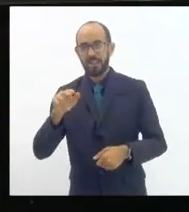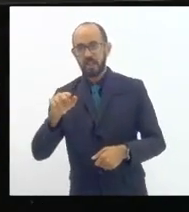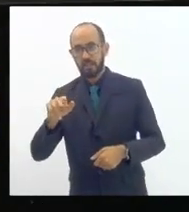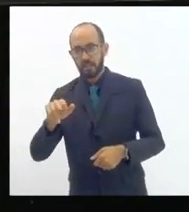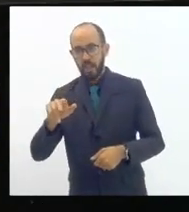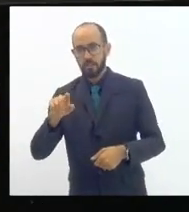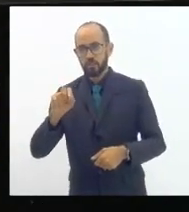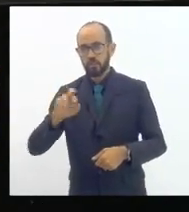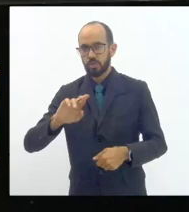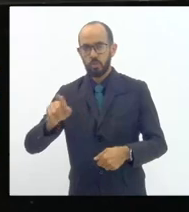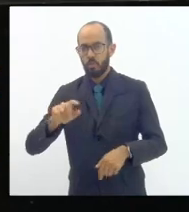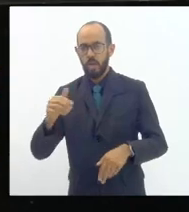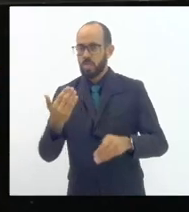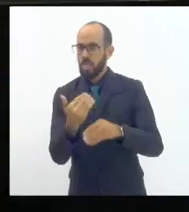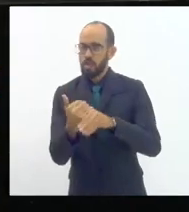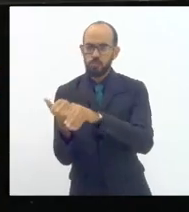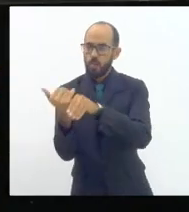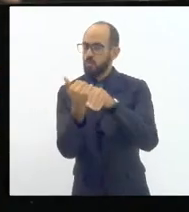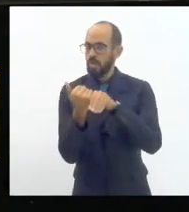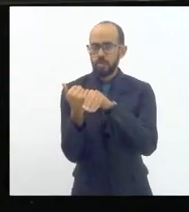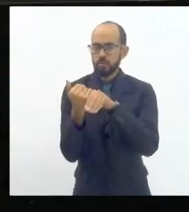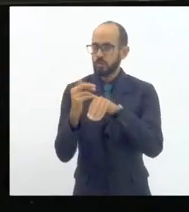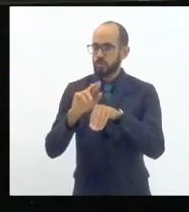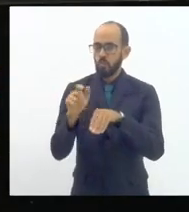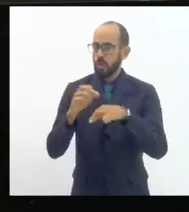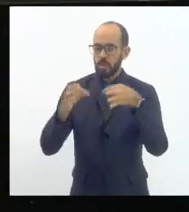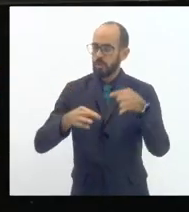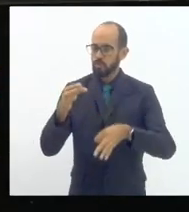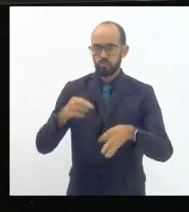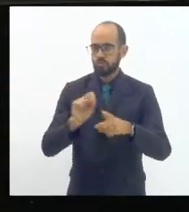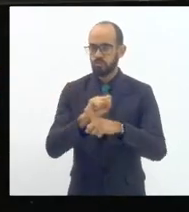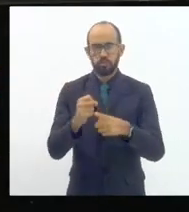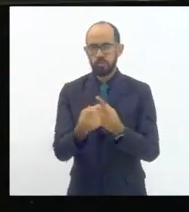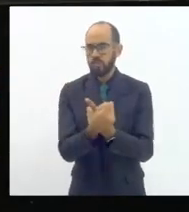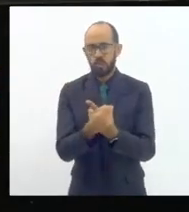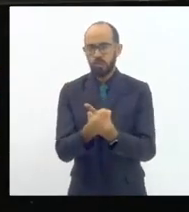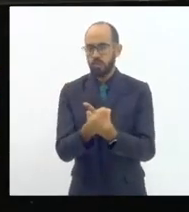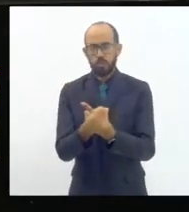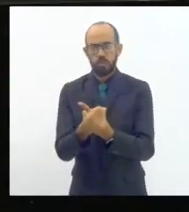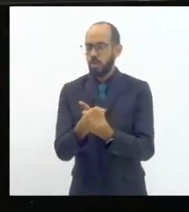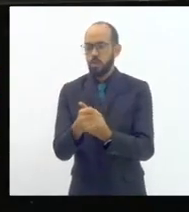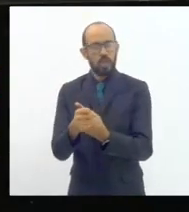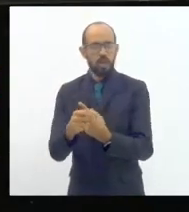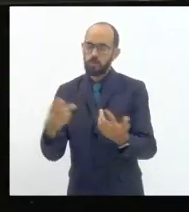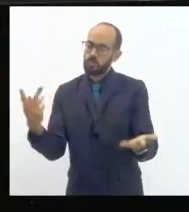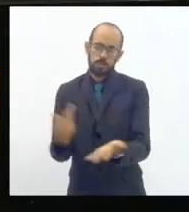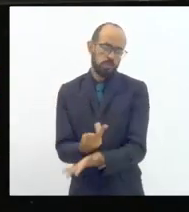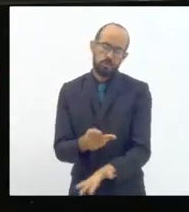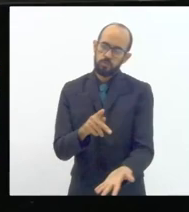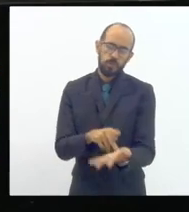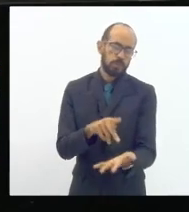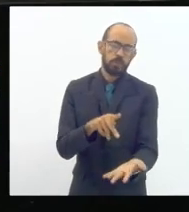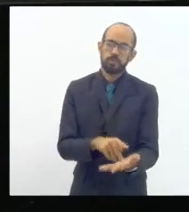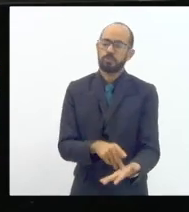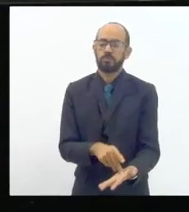o mundo da igualdade, não é o mundo da justiça social, não está acontecendo isto.